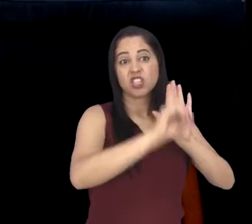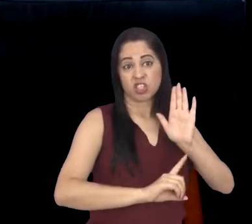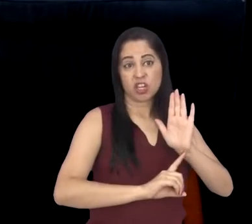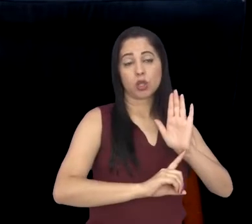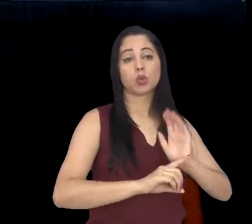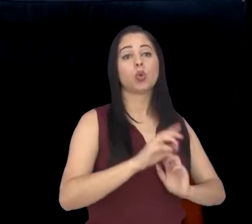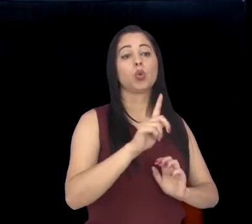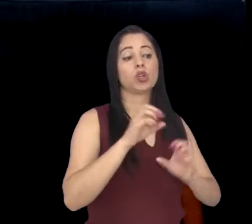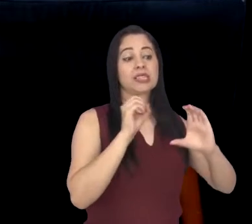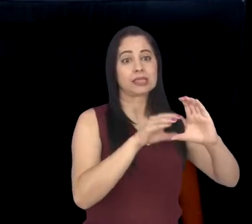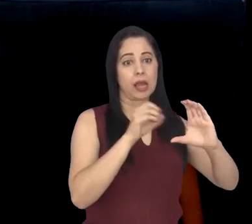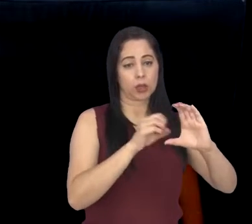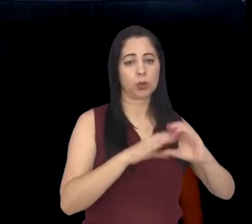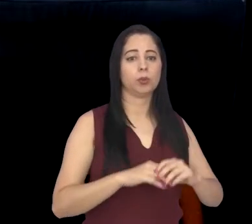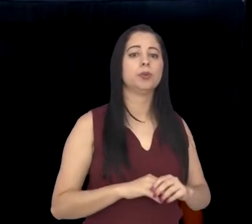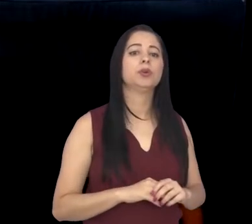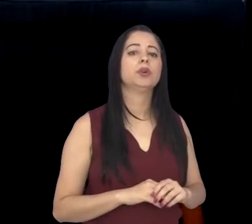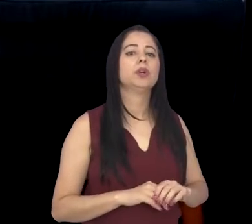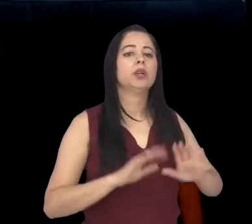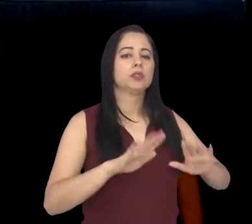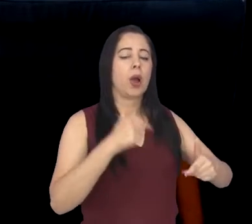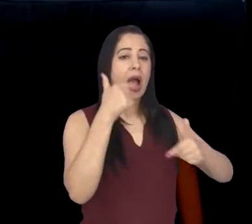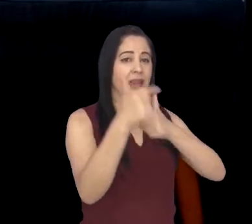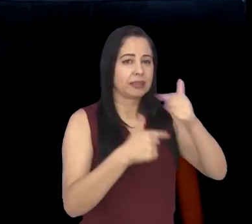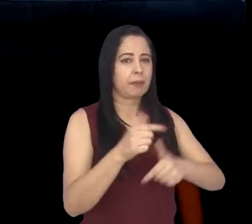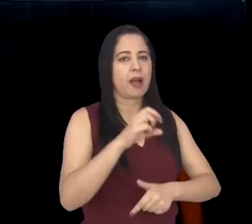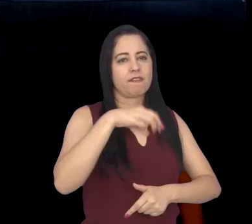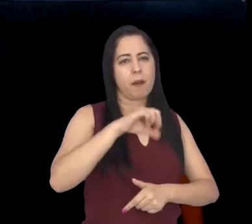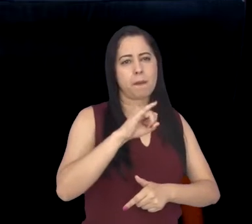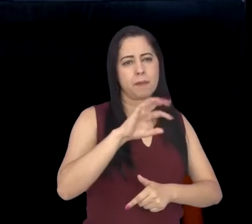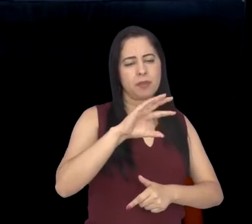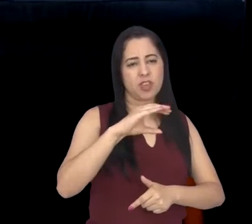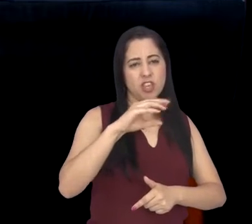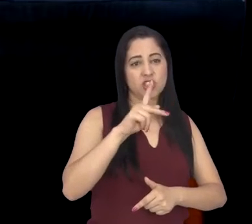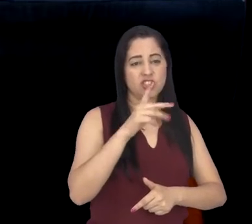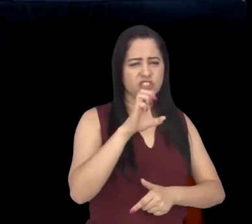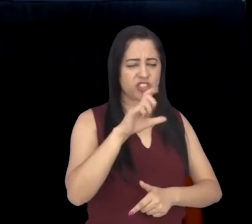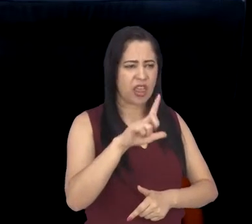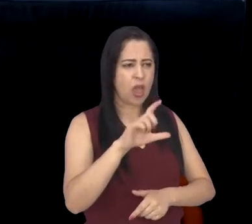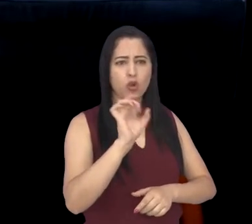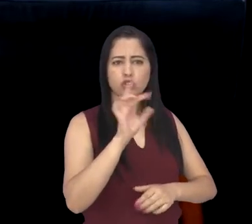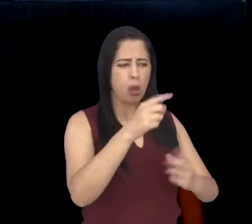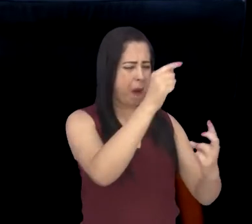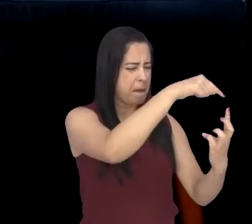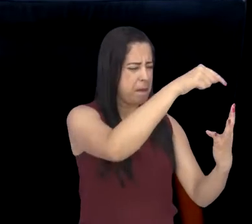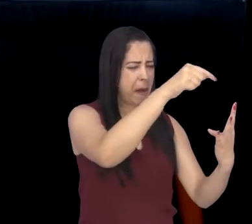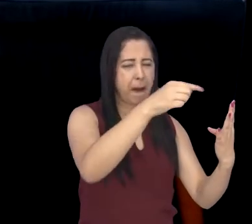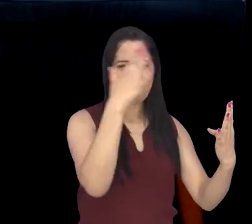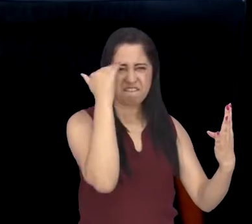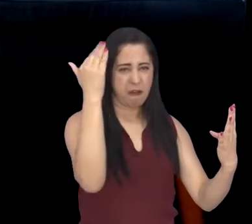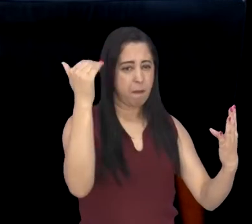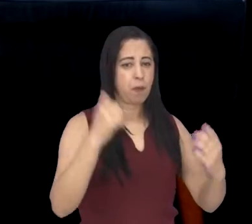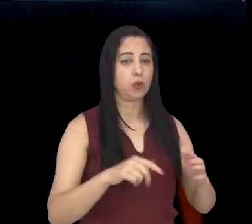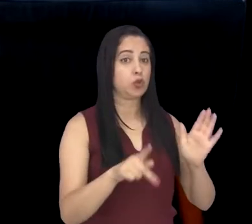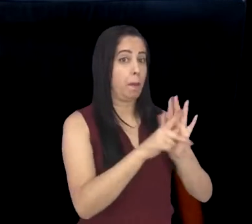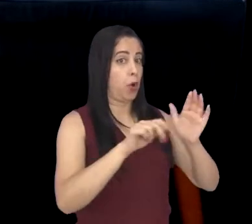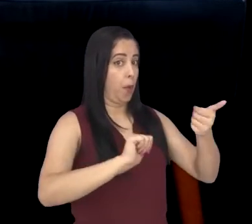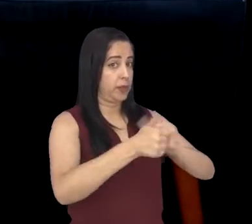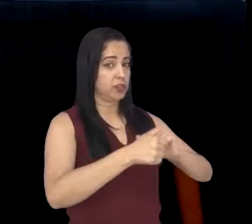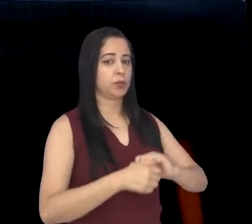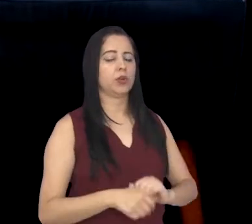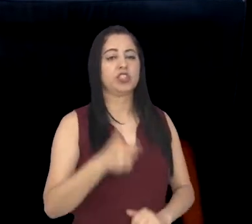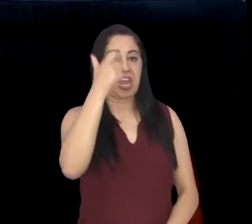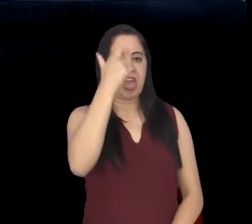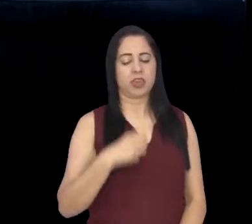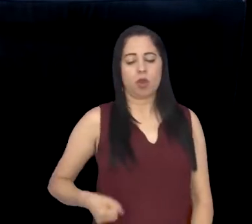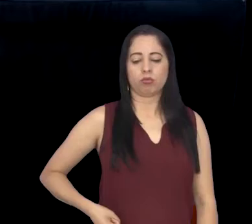esportes. De esportes era o Ciro. Aí trabalhava Michel Lohans, era só craque, né, no Globo Esporte. E aí eu cheguei com minha